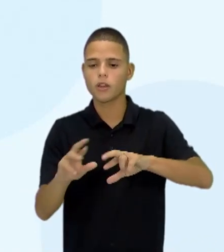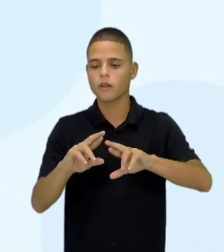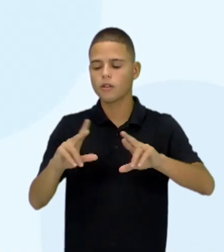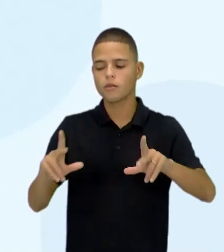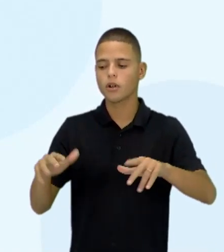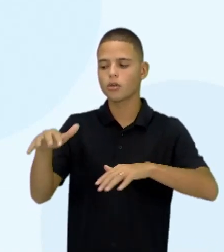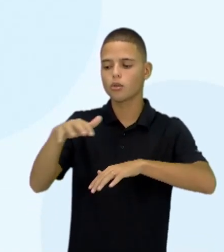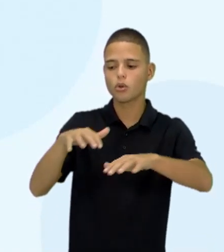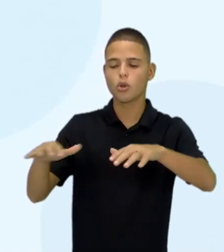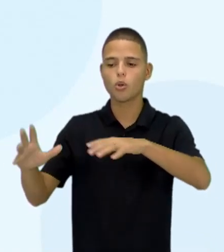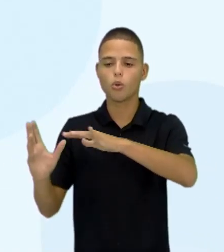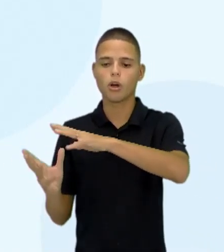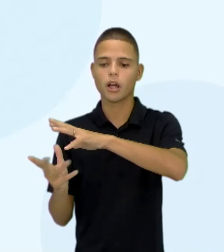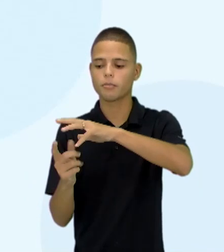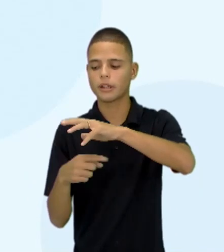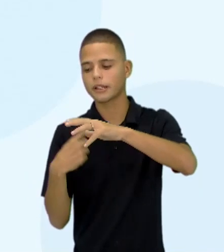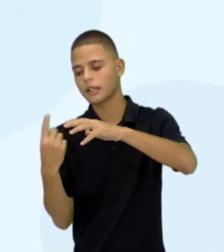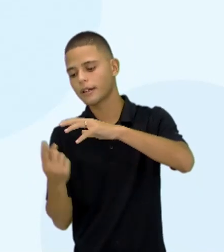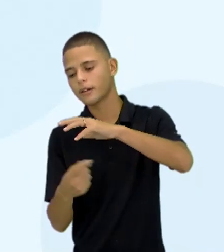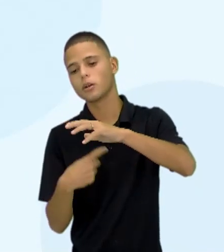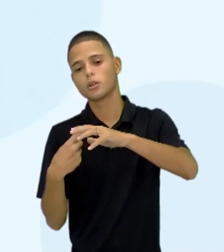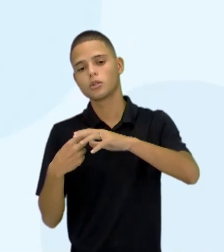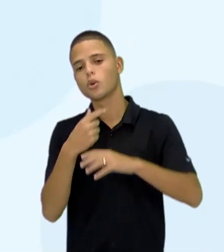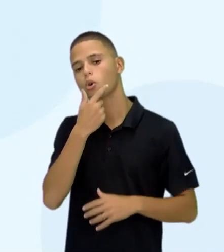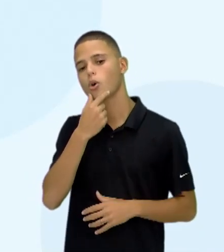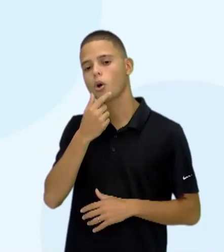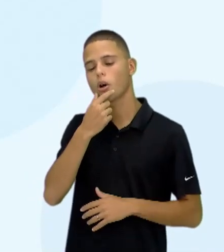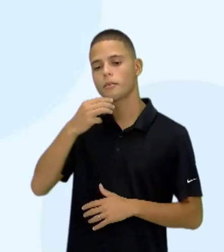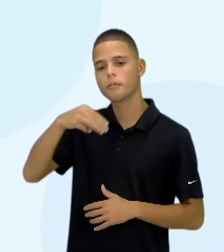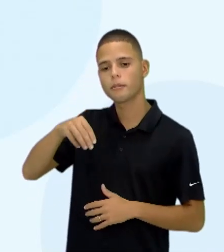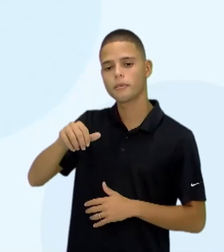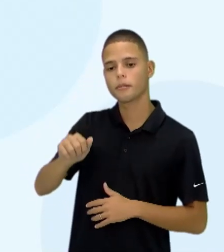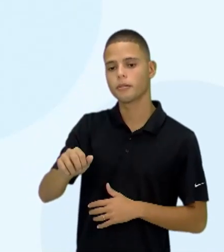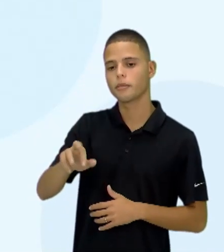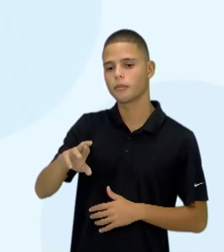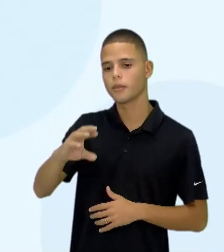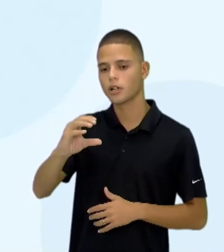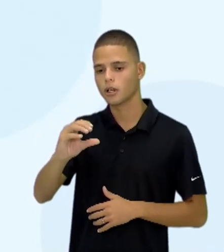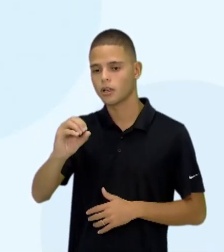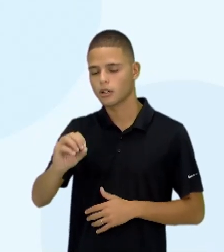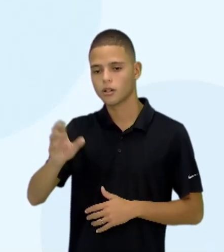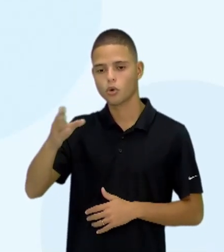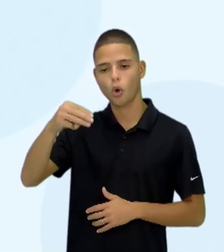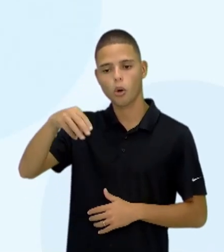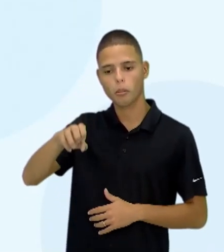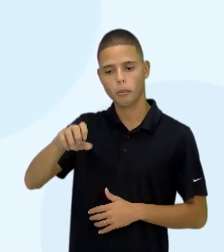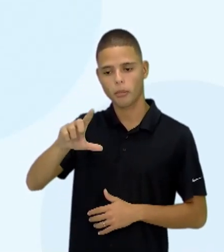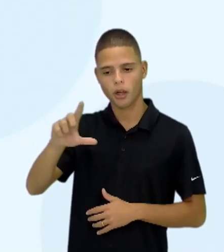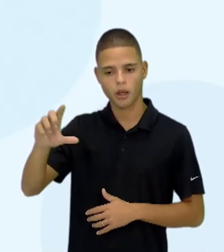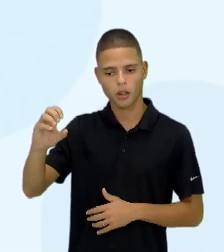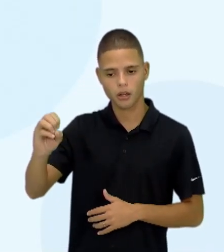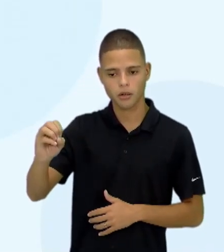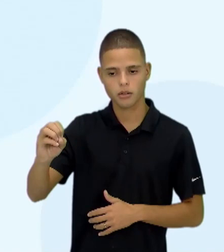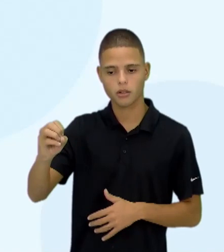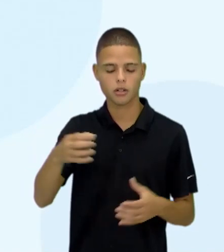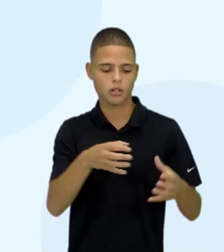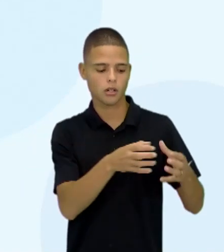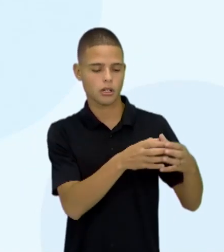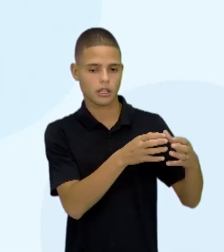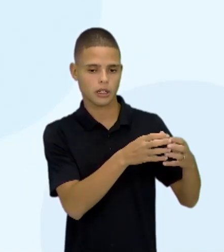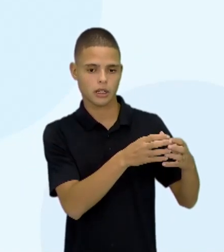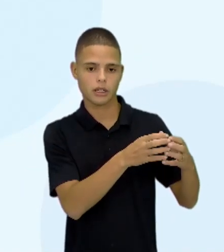do planeta. Então explica o professor, né, um dos pesquisadores, o Marco Melo, que ele é do Instituto